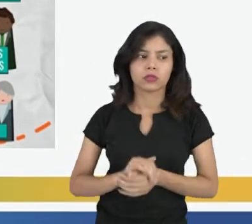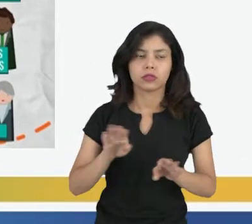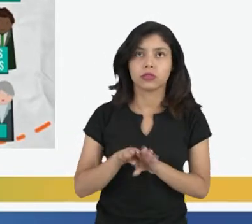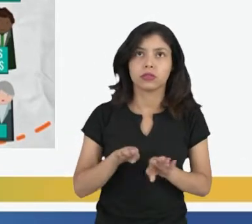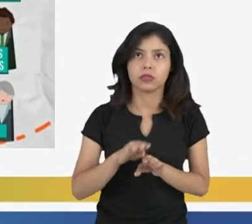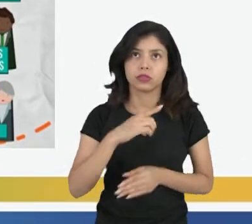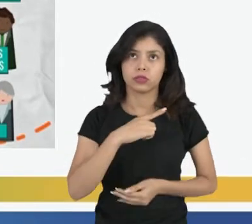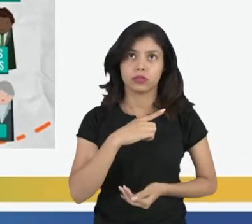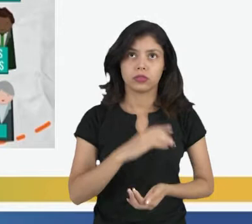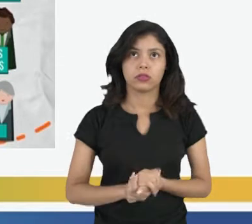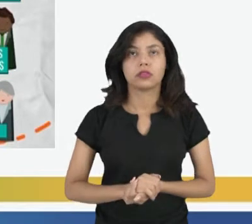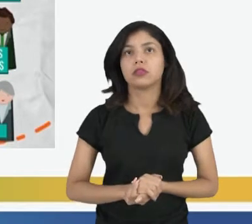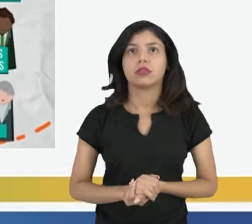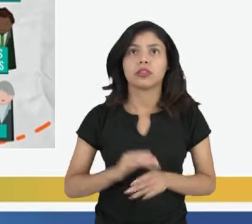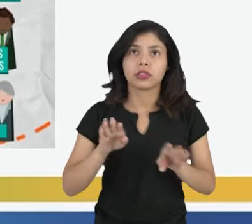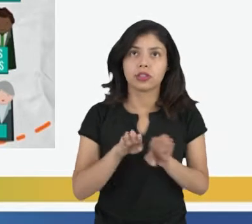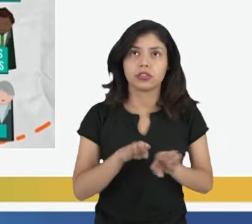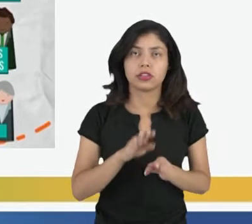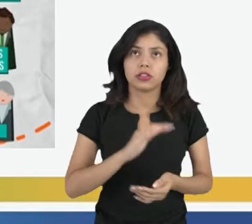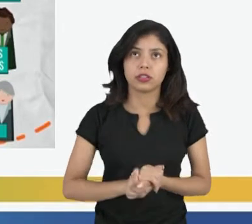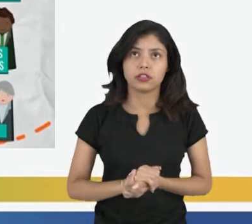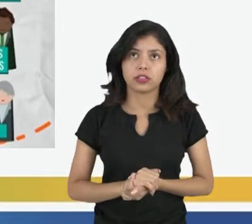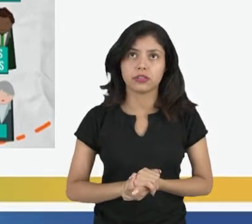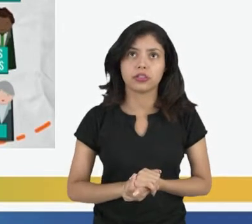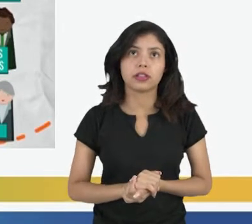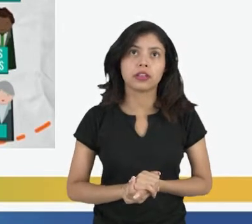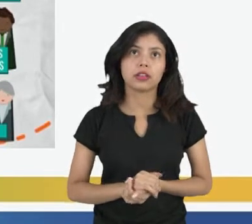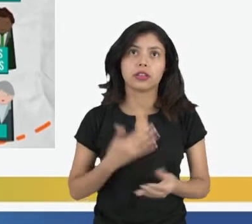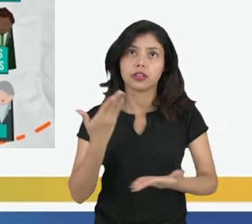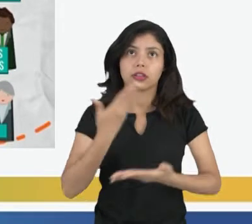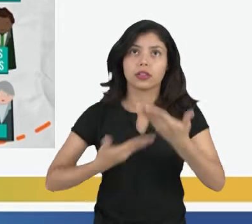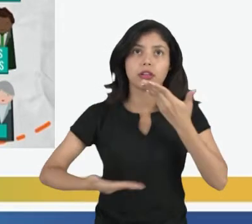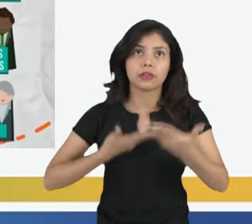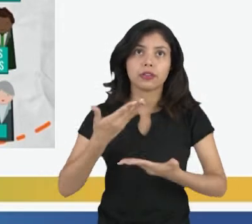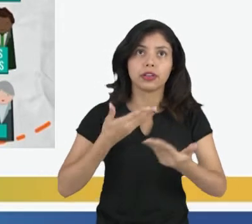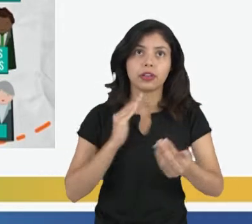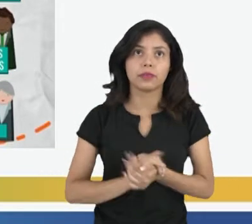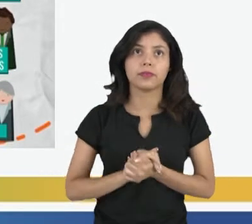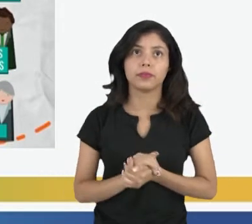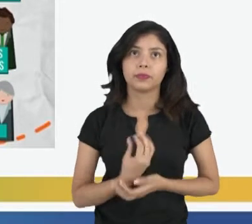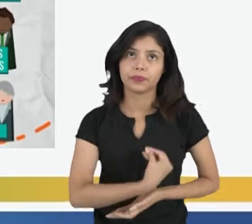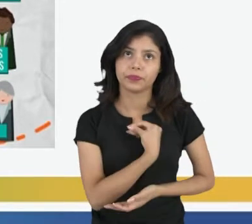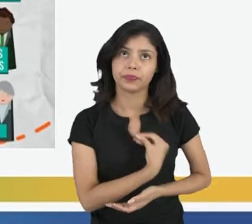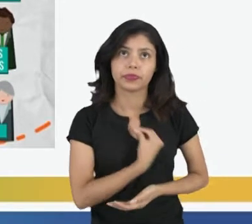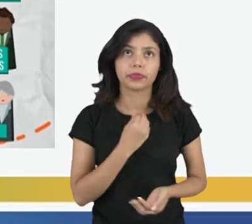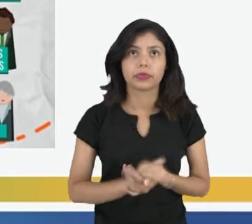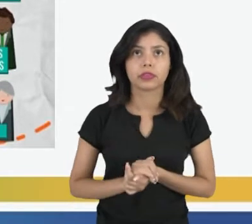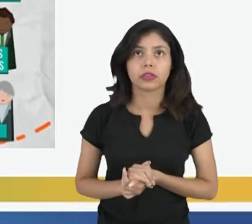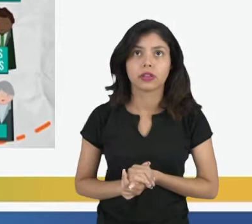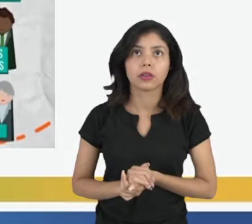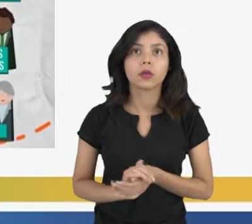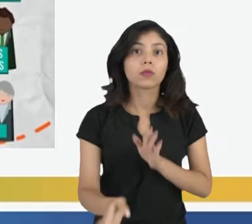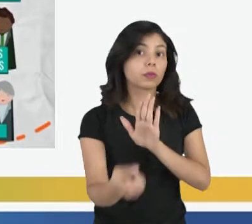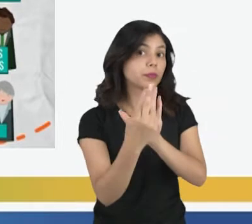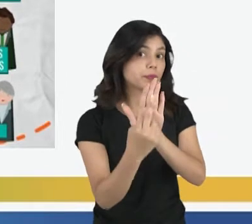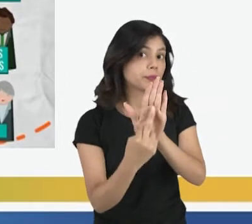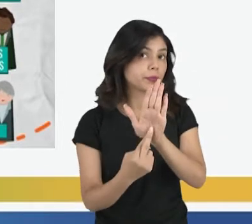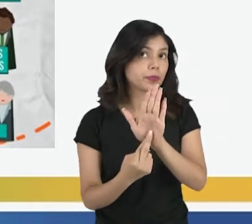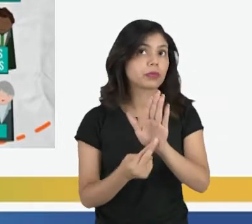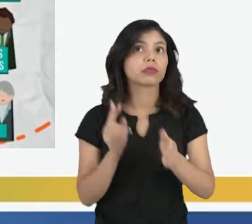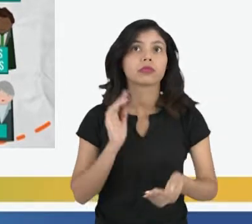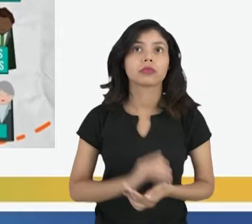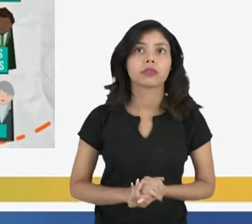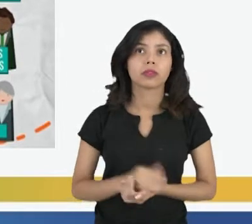organismo ordenamento jurídico que regula a convivência dos habitantes de um país em outras palavras as regras